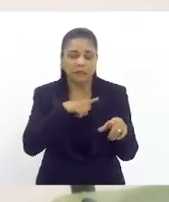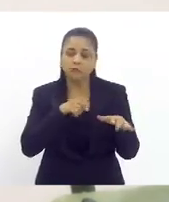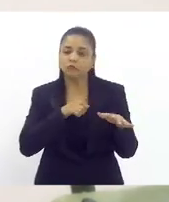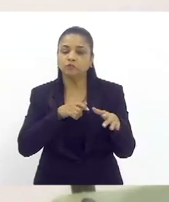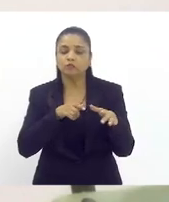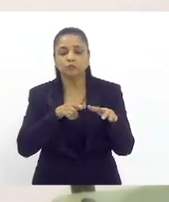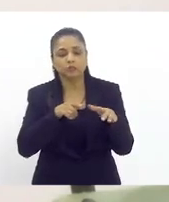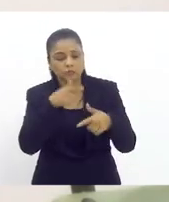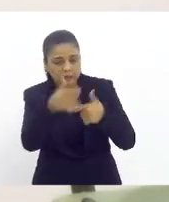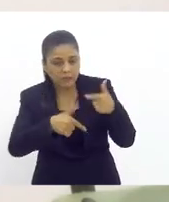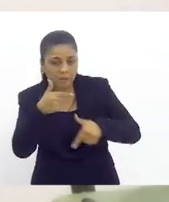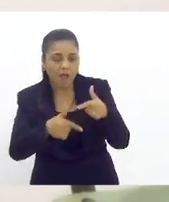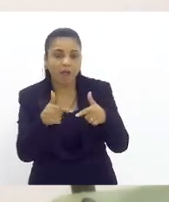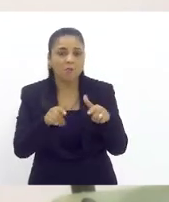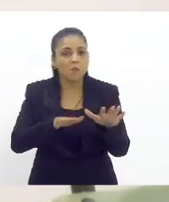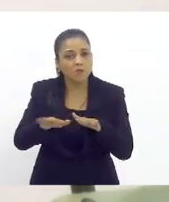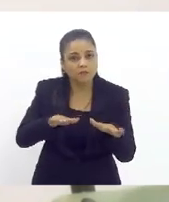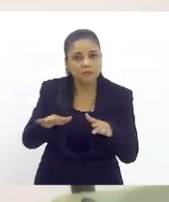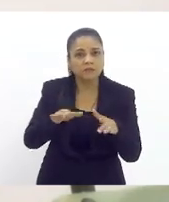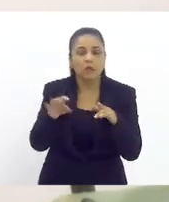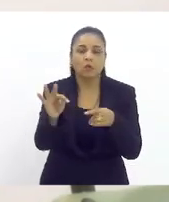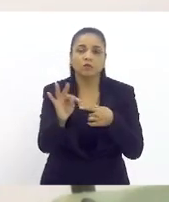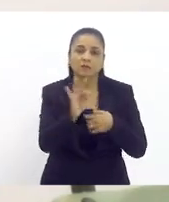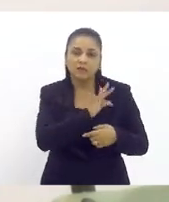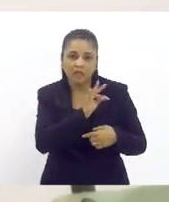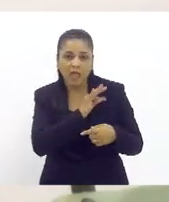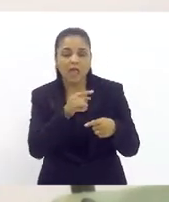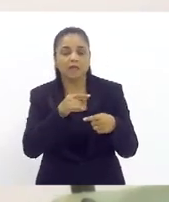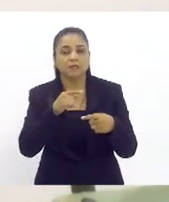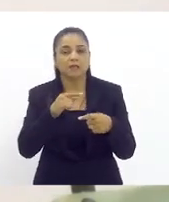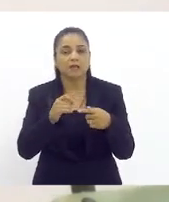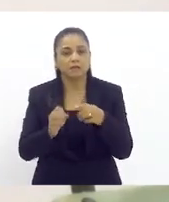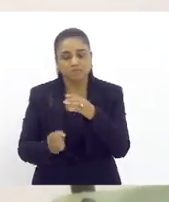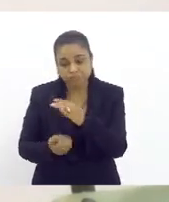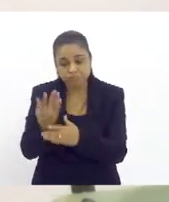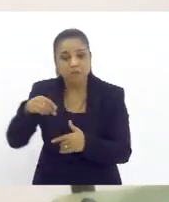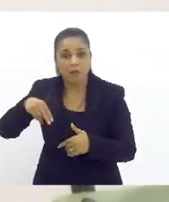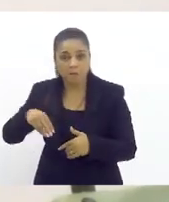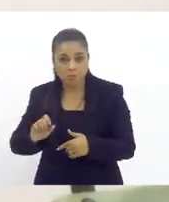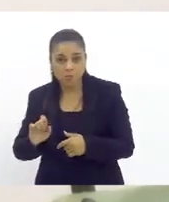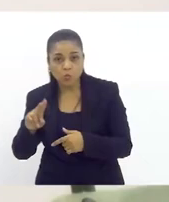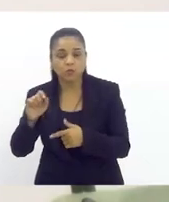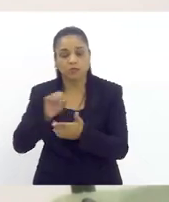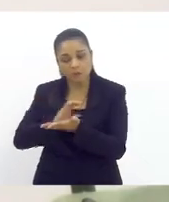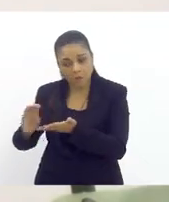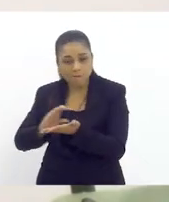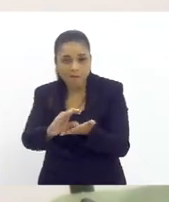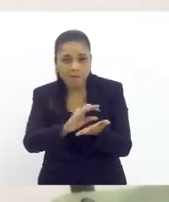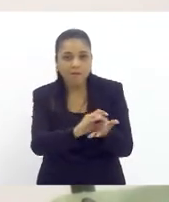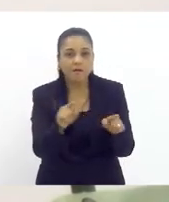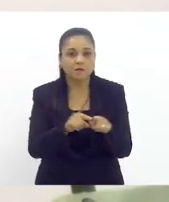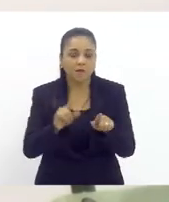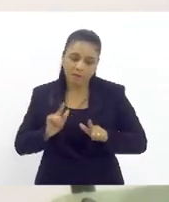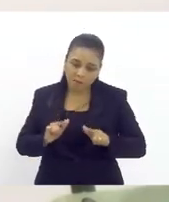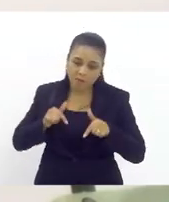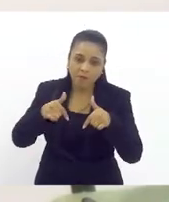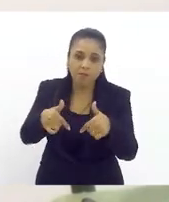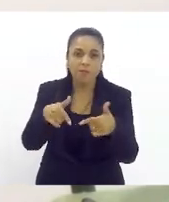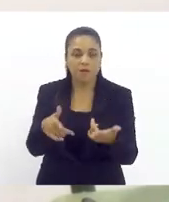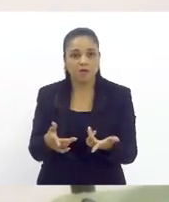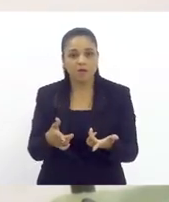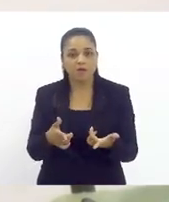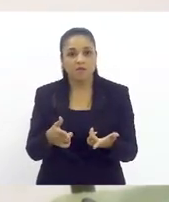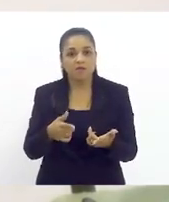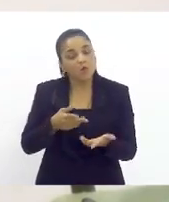de assistência técnica de produção de mudas e que isso precisa ser abarcado por esse recurso para esse recurso conseguir ser executado porque